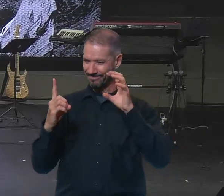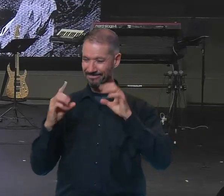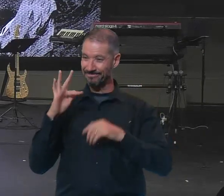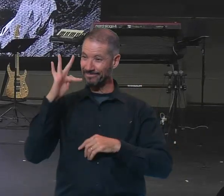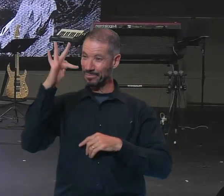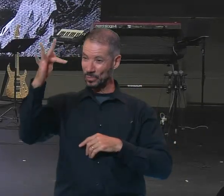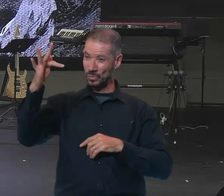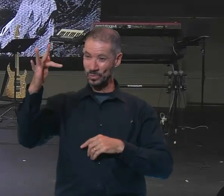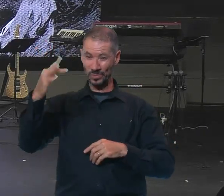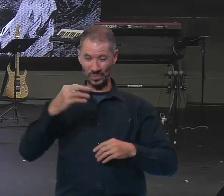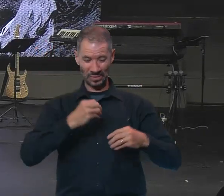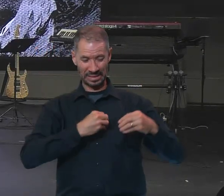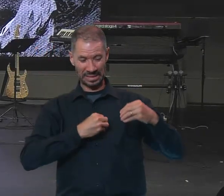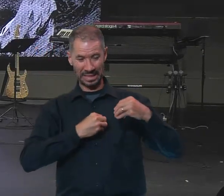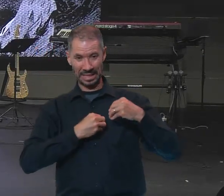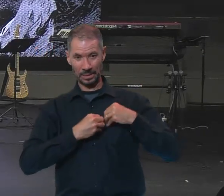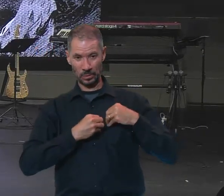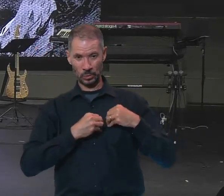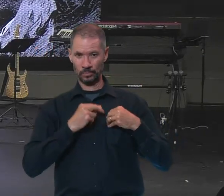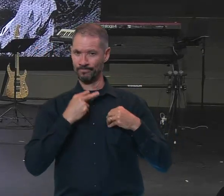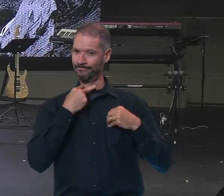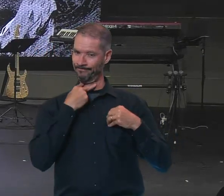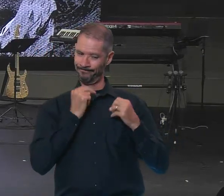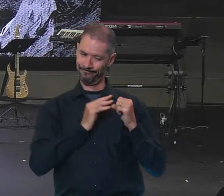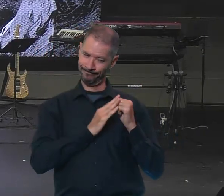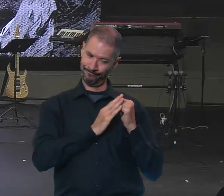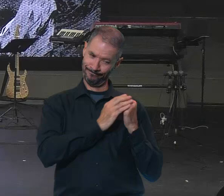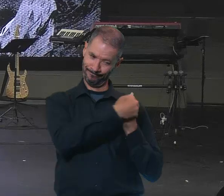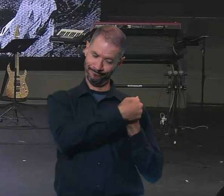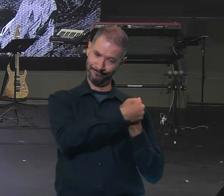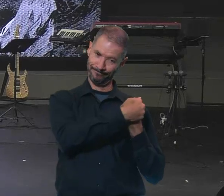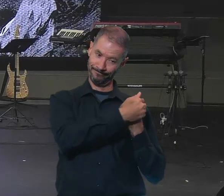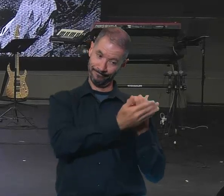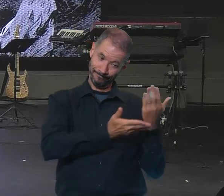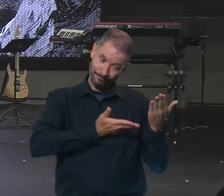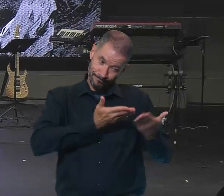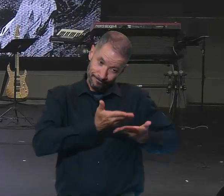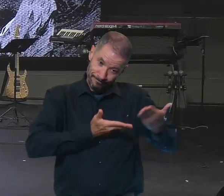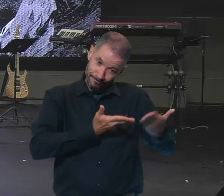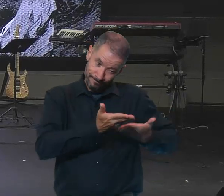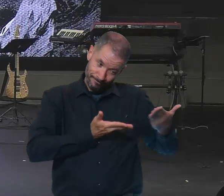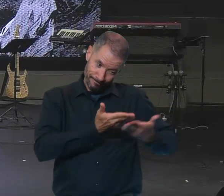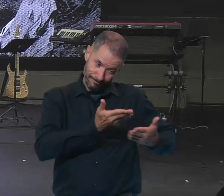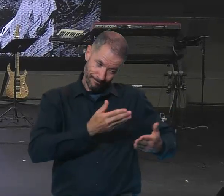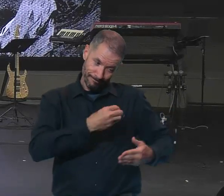pecado não pode ser acobertado. Pecado tem que ser tratado.